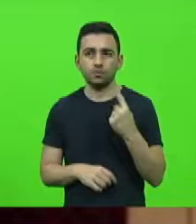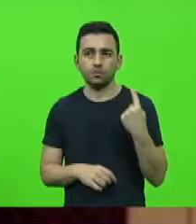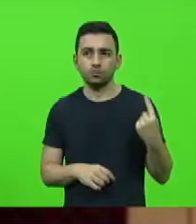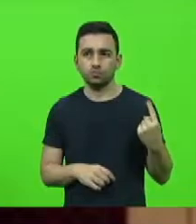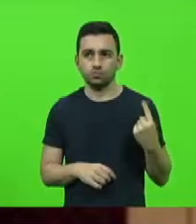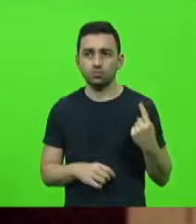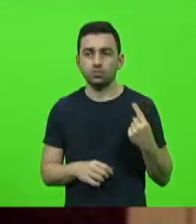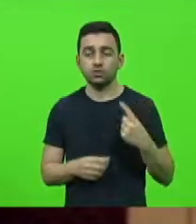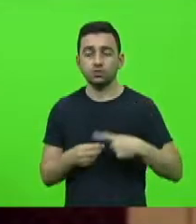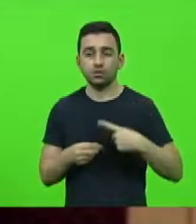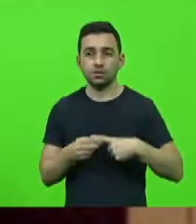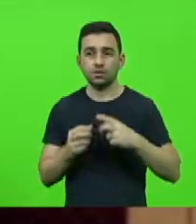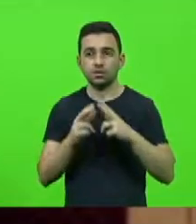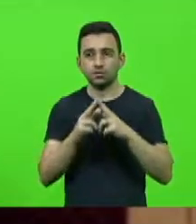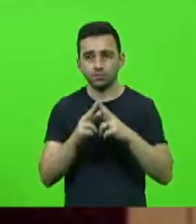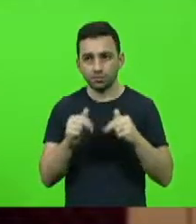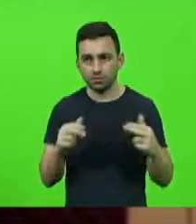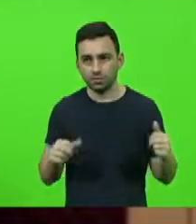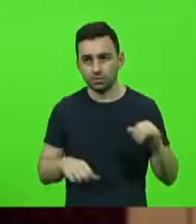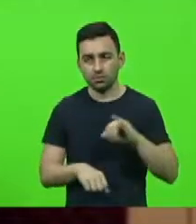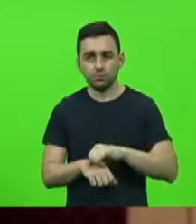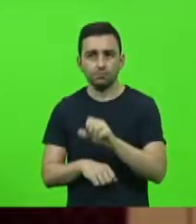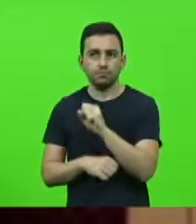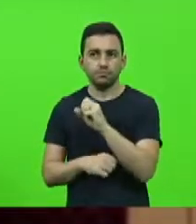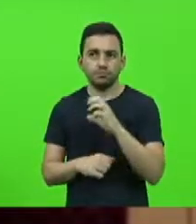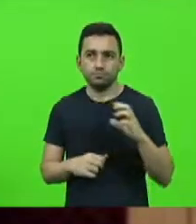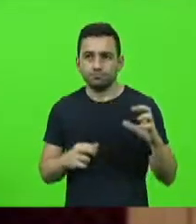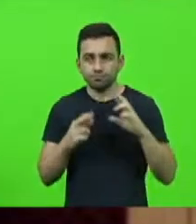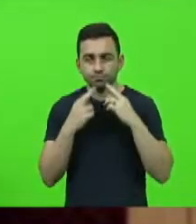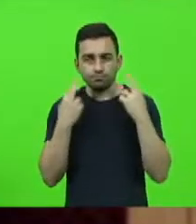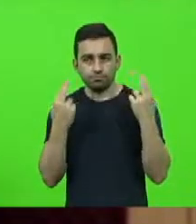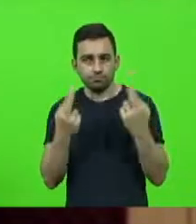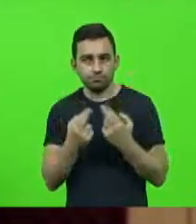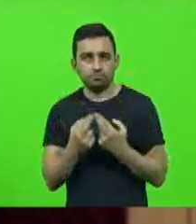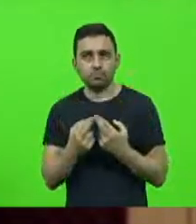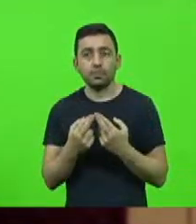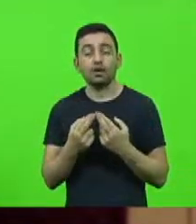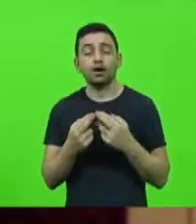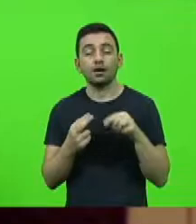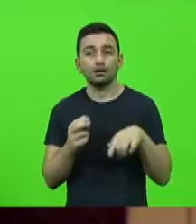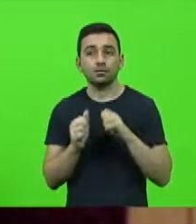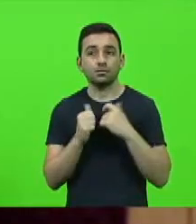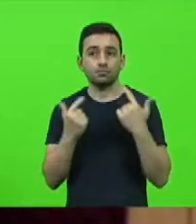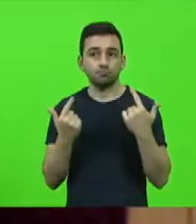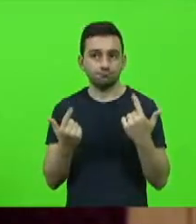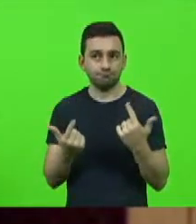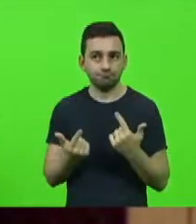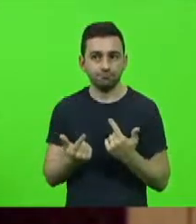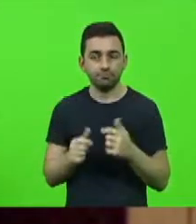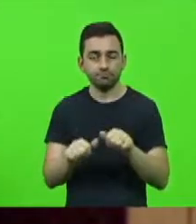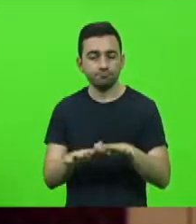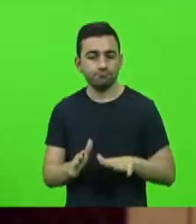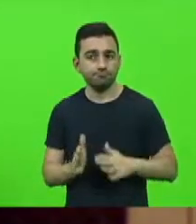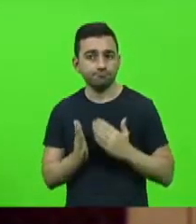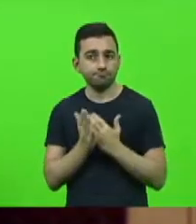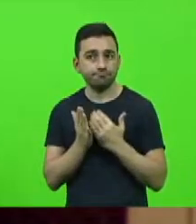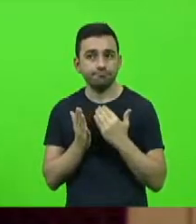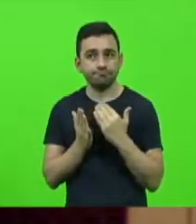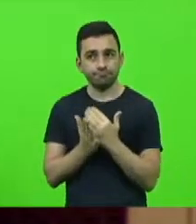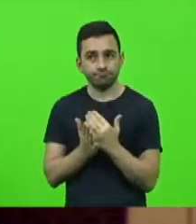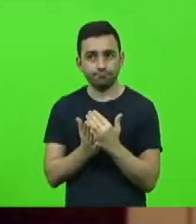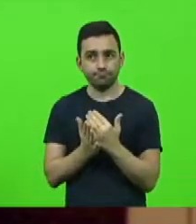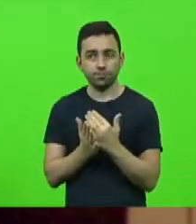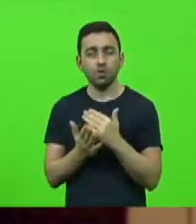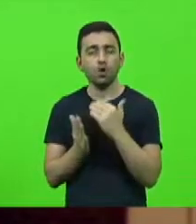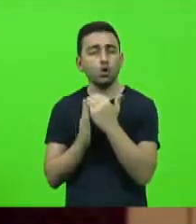cidade de Florianópolis, capital do Estado de Santa Catarina, reuniu-se a Assembleia Legislativa em sessão extraordinária. Ordem do dia. Foi aprovado em